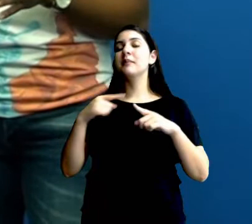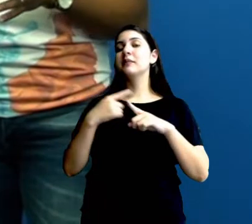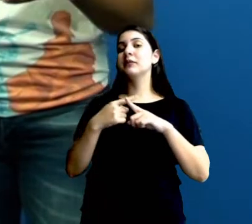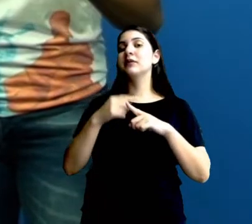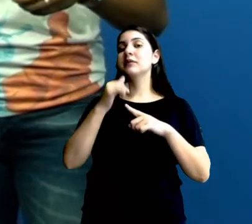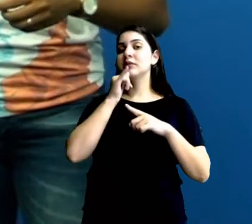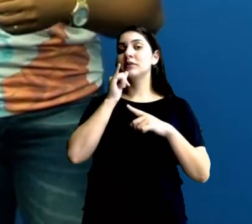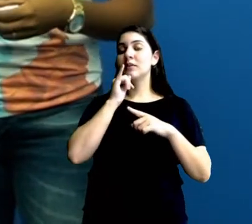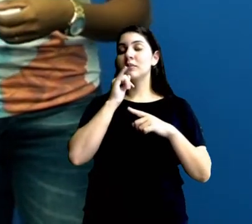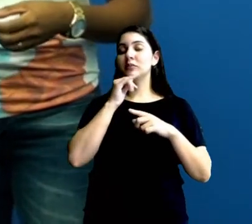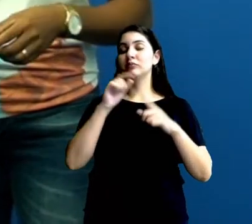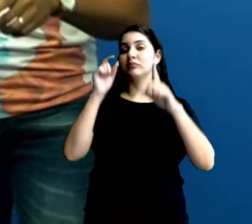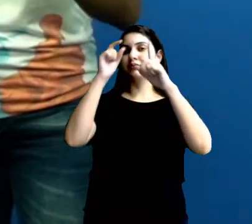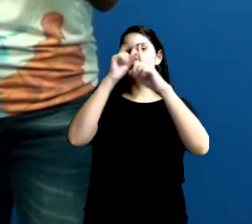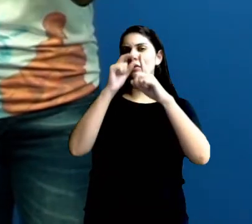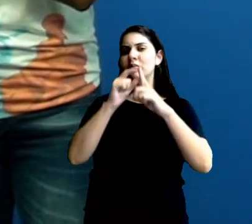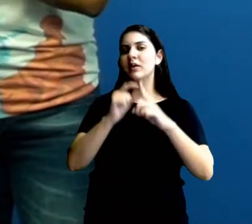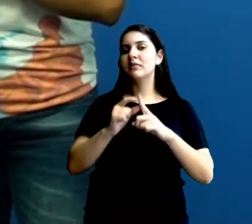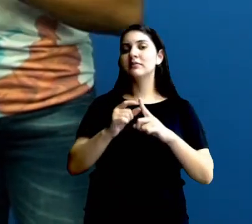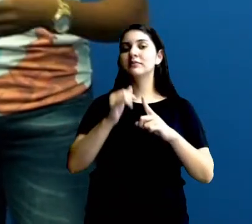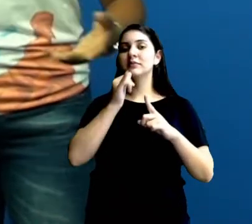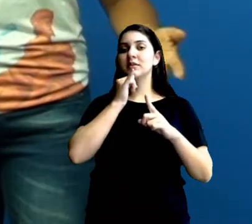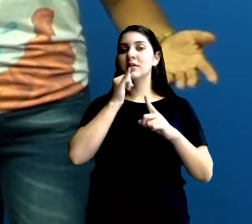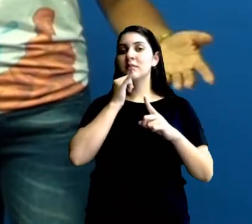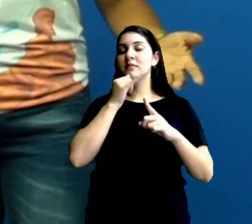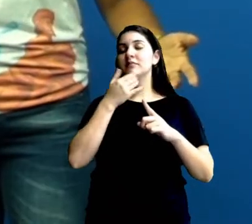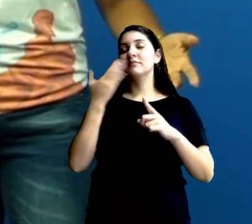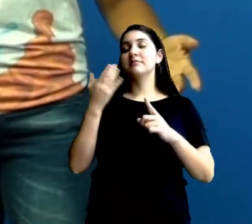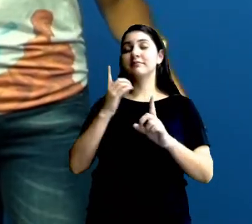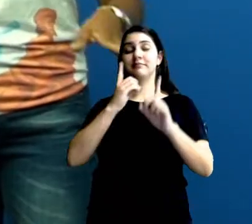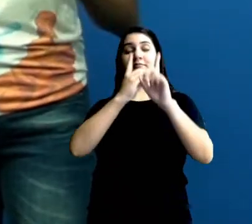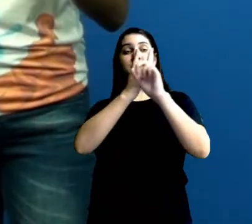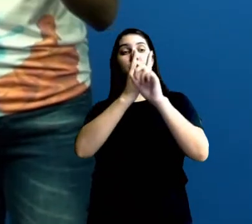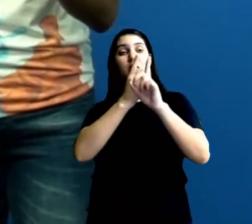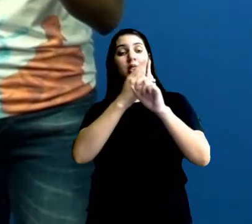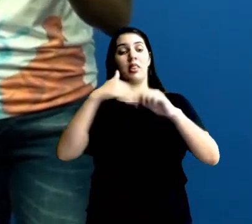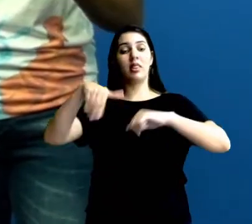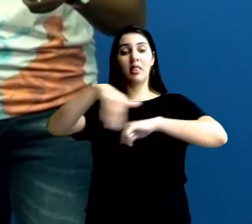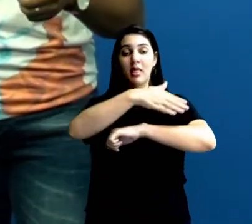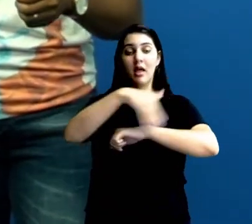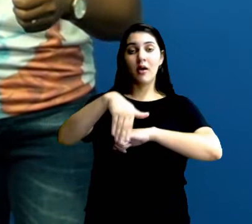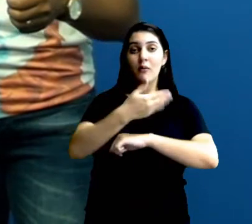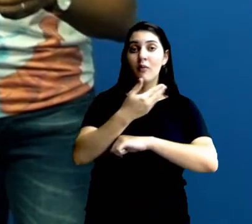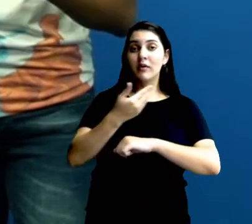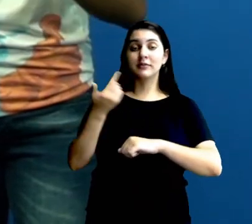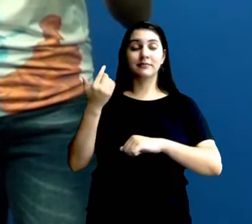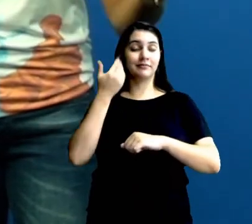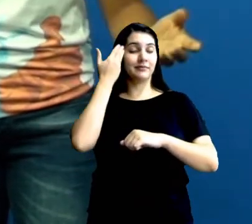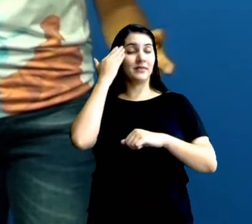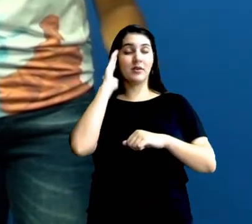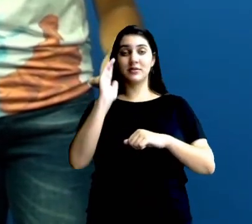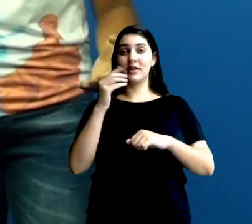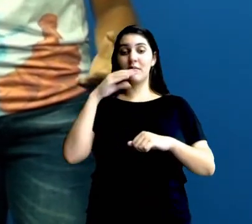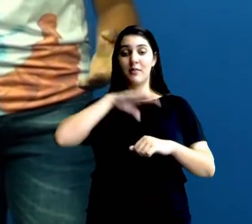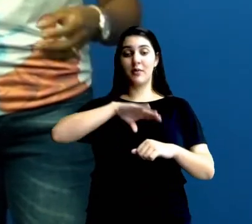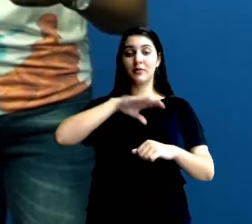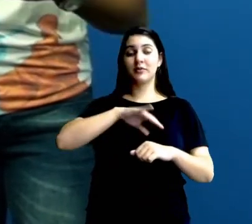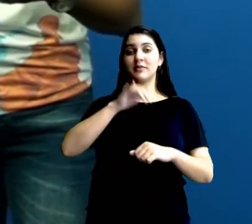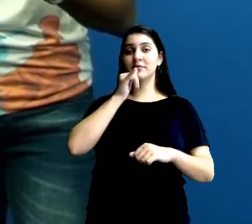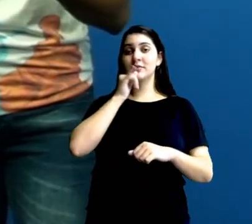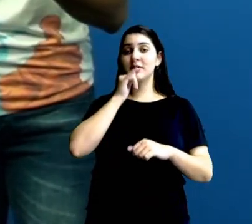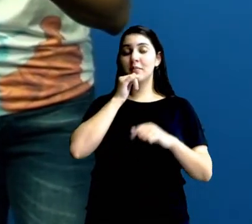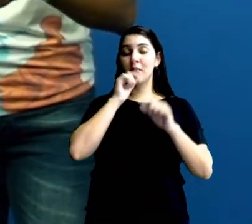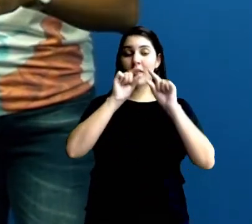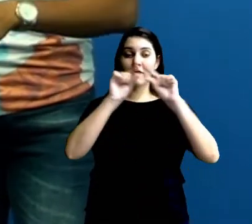precisa saber o vocabulário. Se você se depara com alguém na rua que não fala a língua portuguesa e de repente ela solta aí